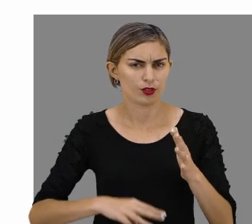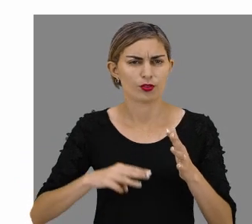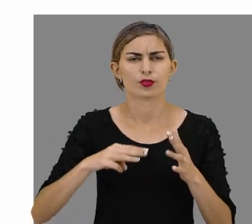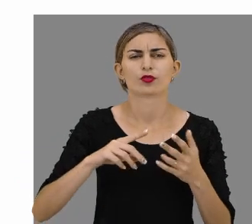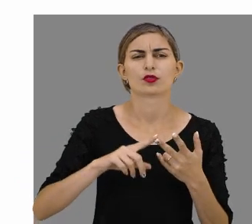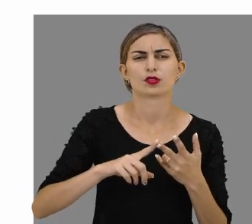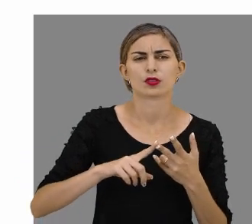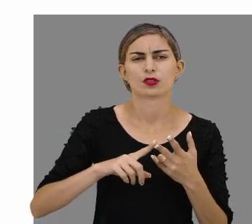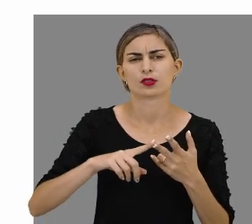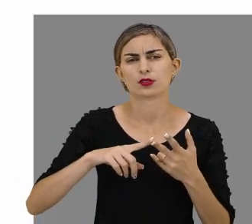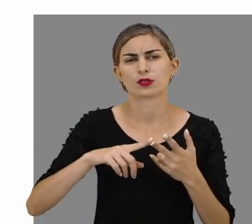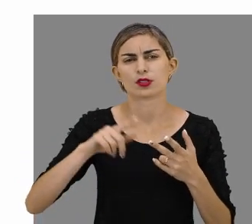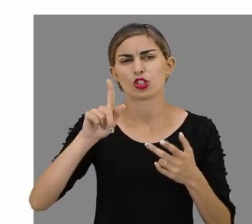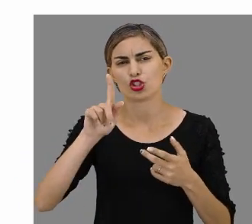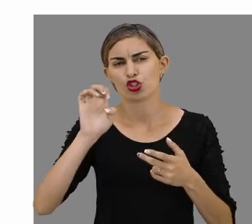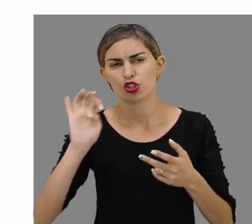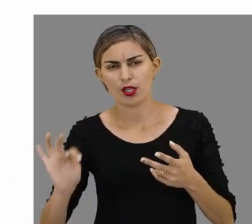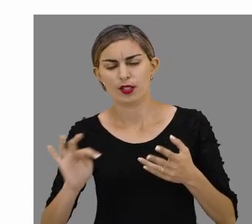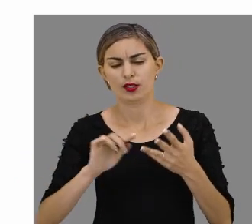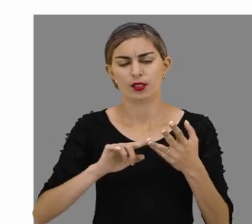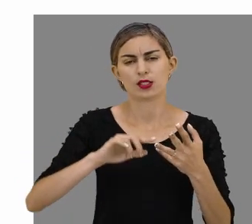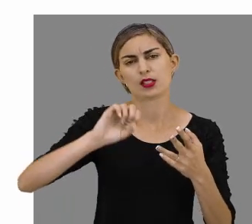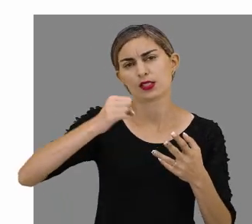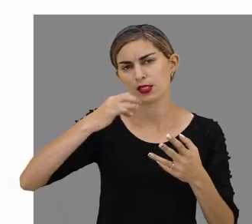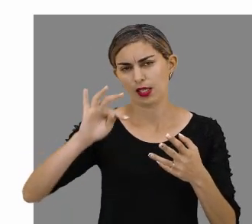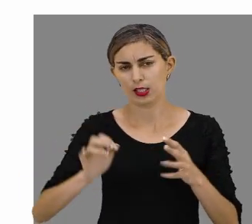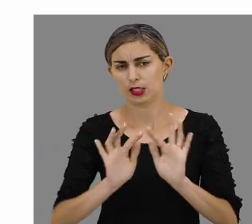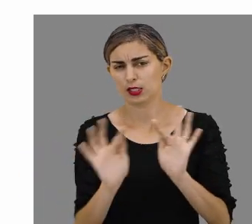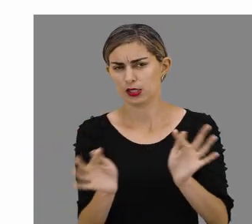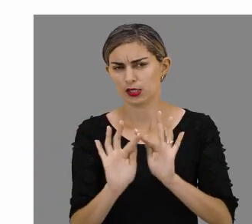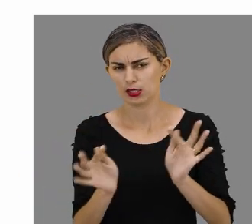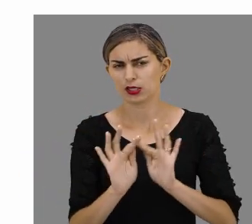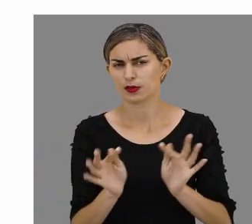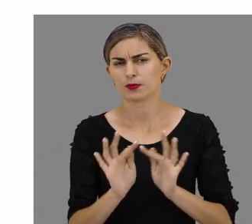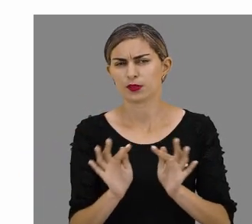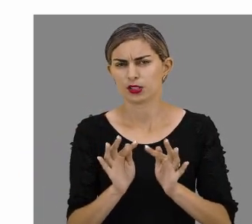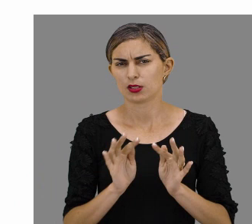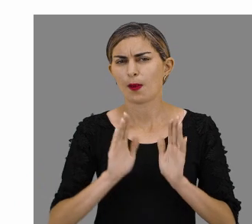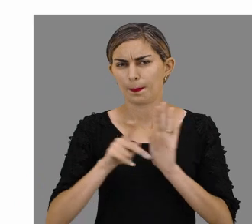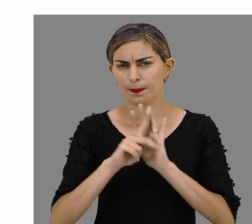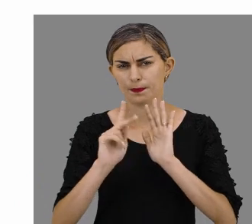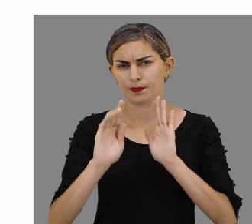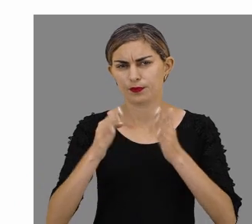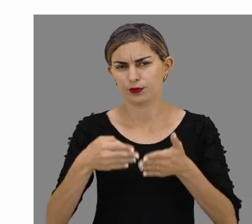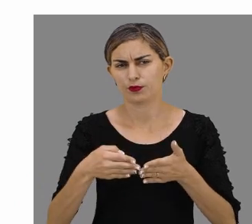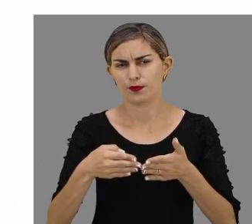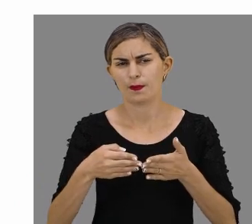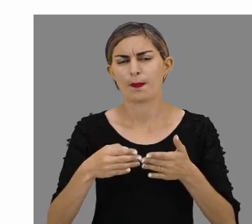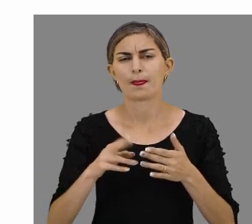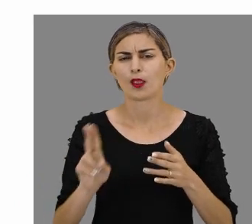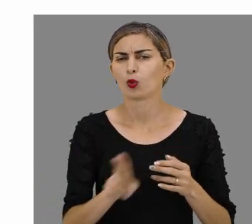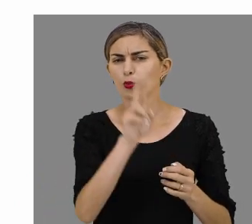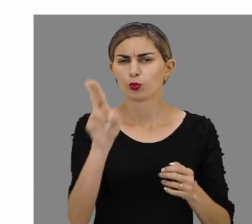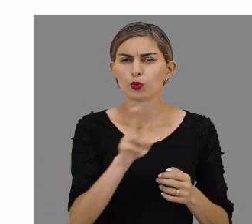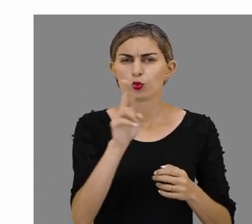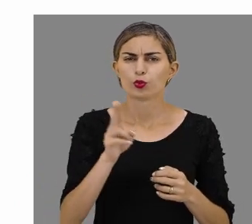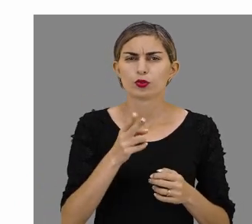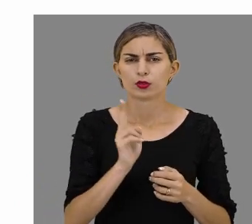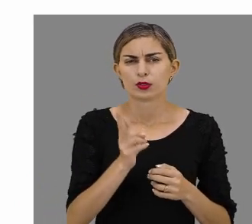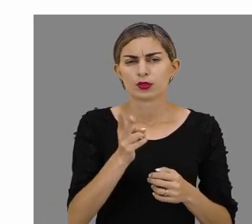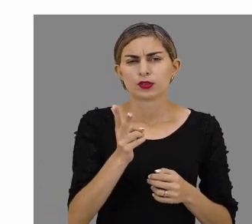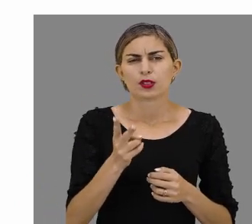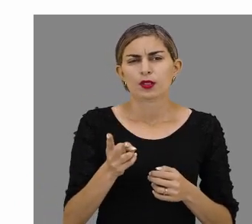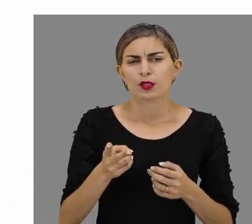Métodos get e set possuem atividades simples e são bastante específicos. São utilizados